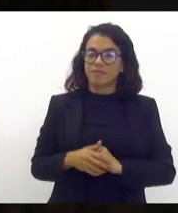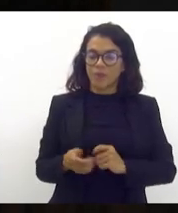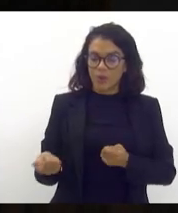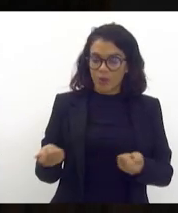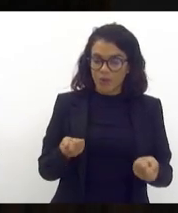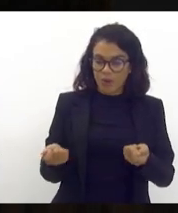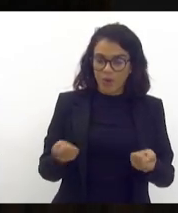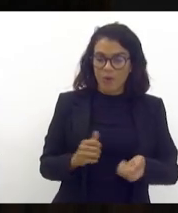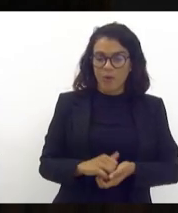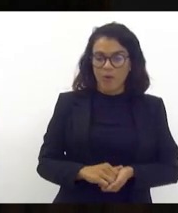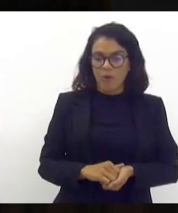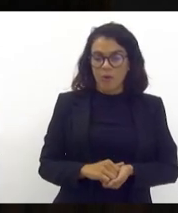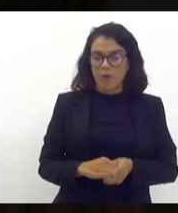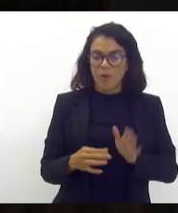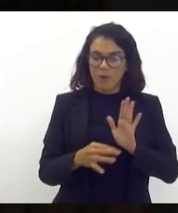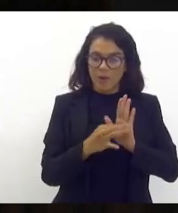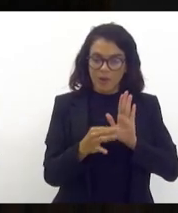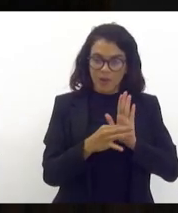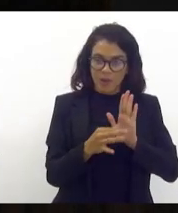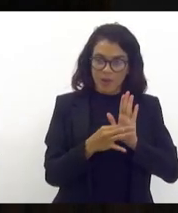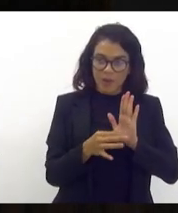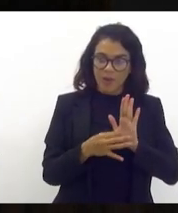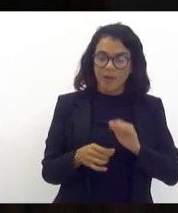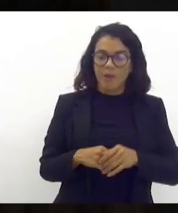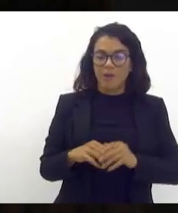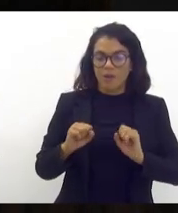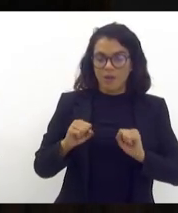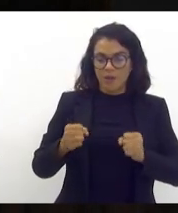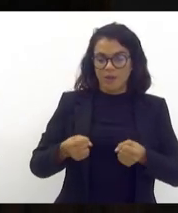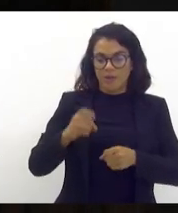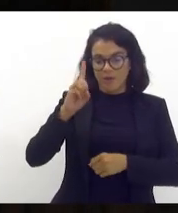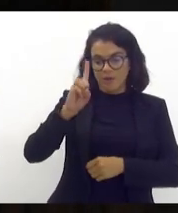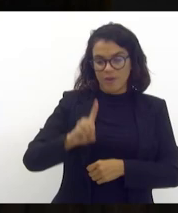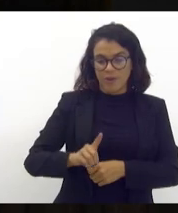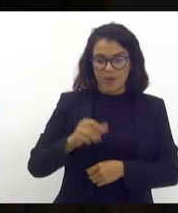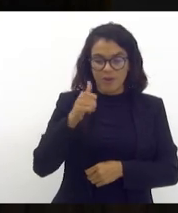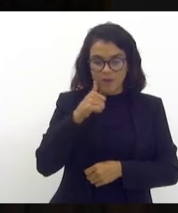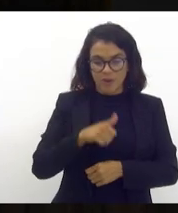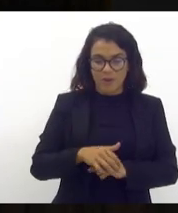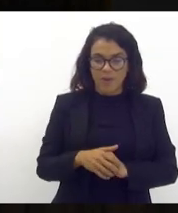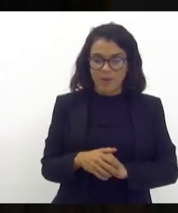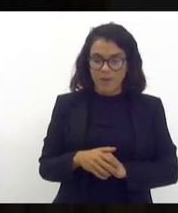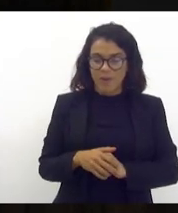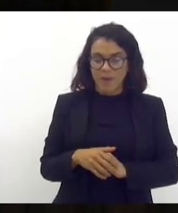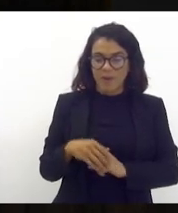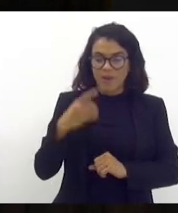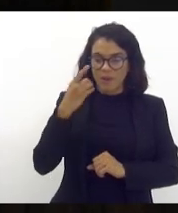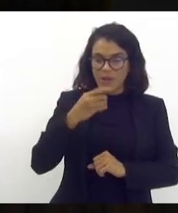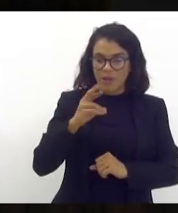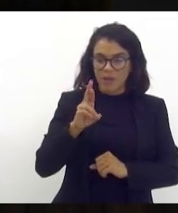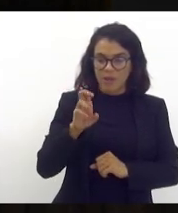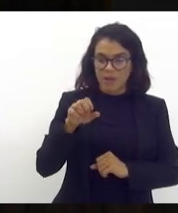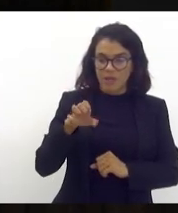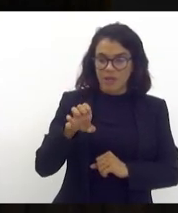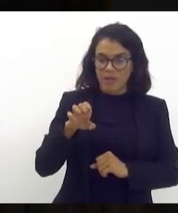Controle, para emitir parecer pela Comissão de Defesa dos Direitos da Mulher, deputada Renata Souza.